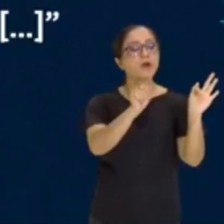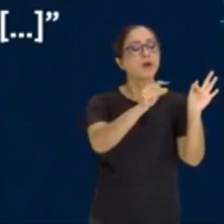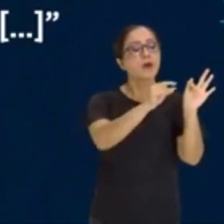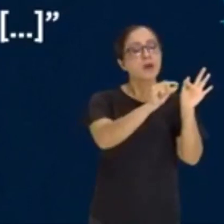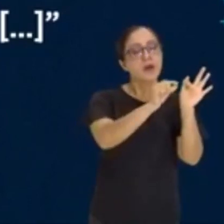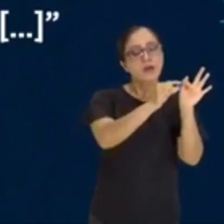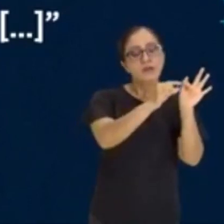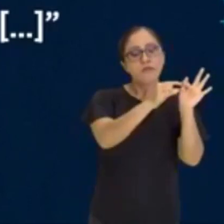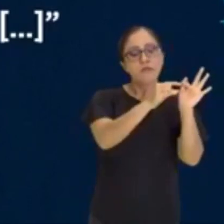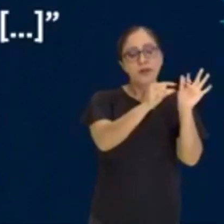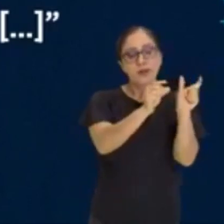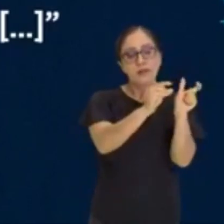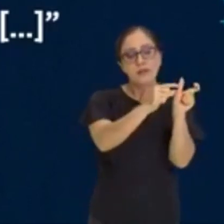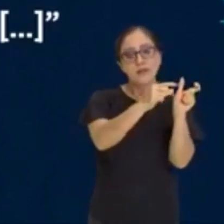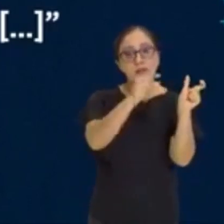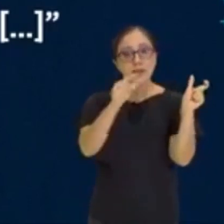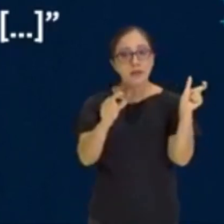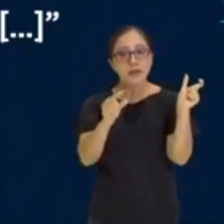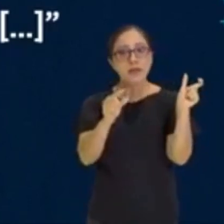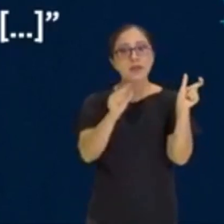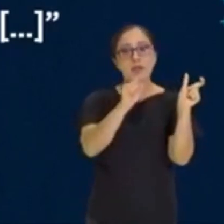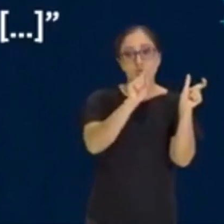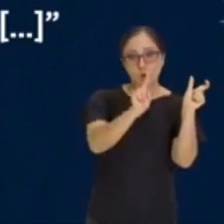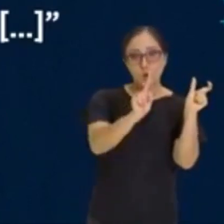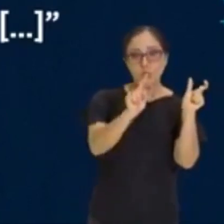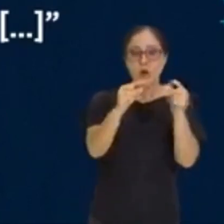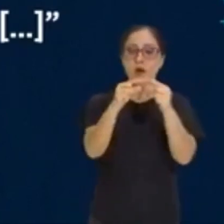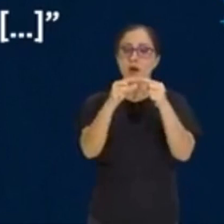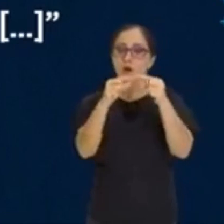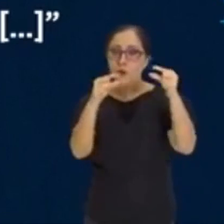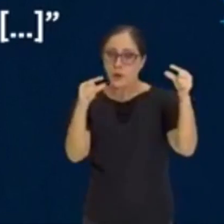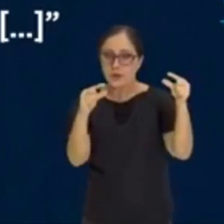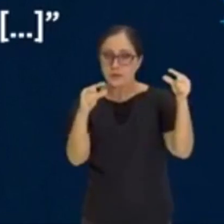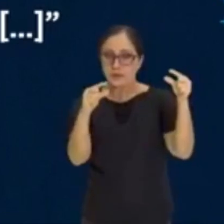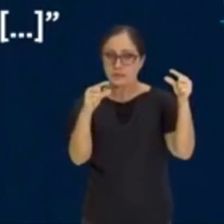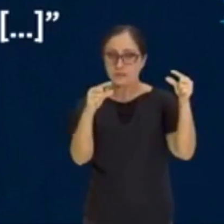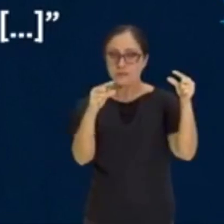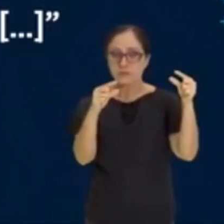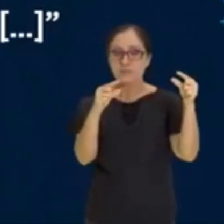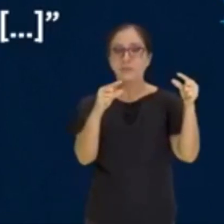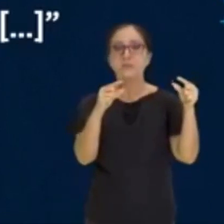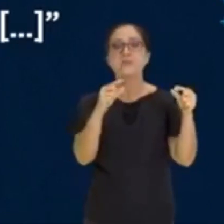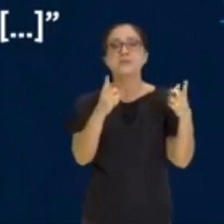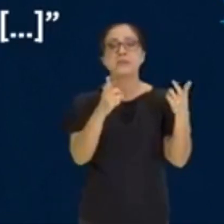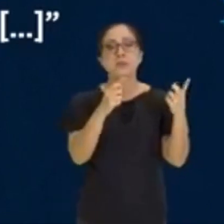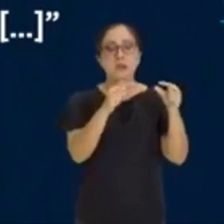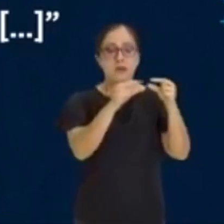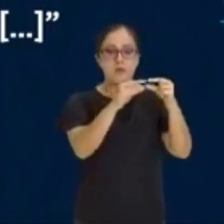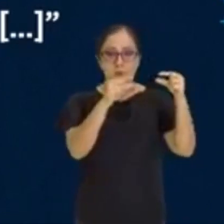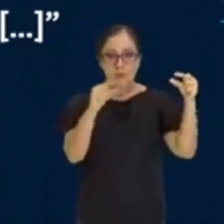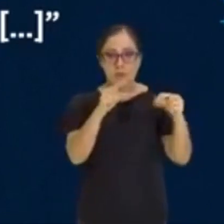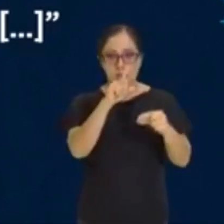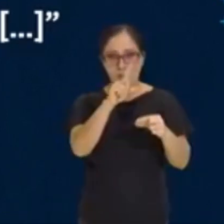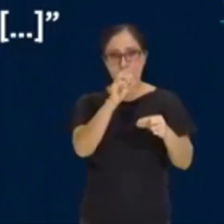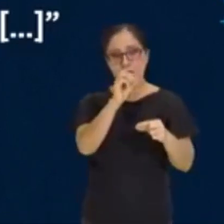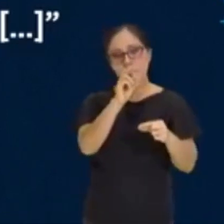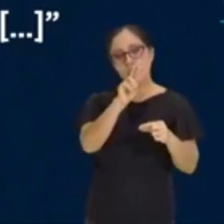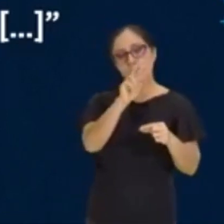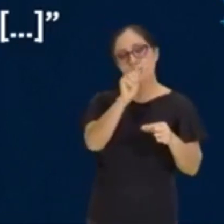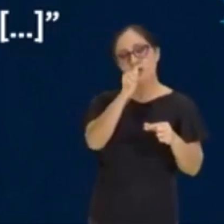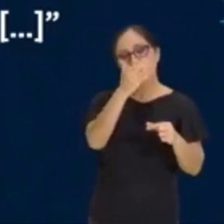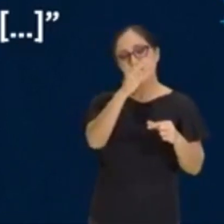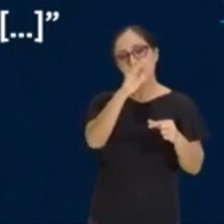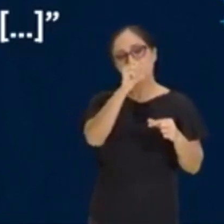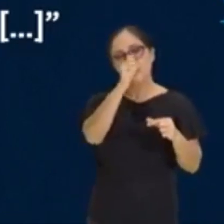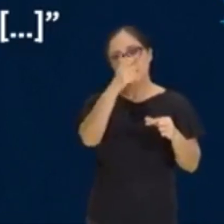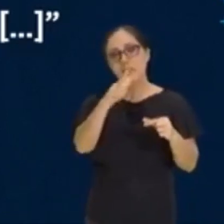período simples, ele apresenta apenas um verbo e, por consequência, apresenta apenas uma oração. O período